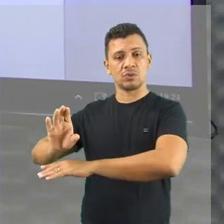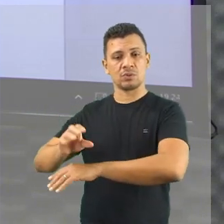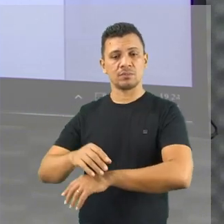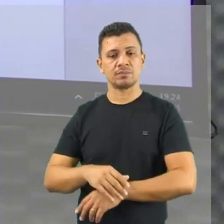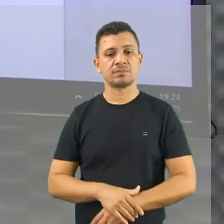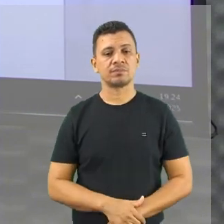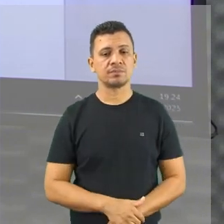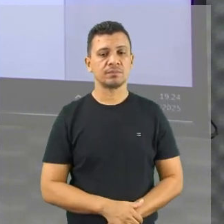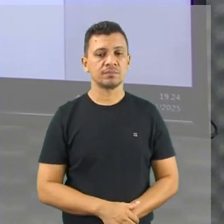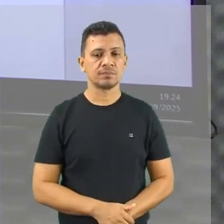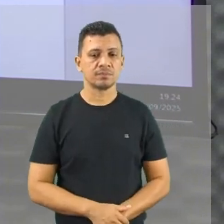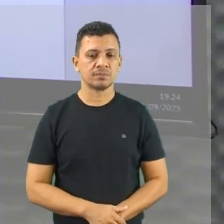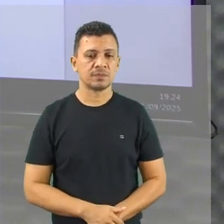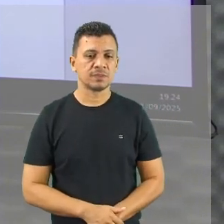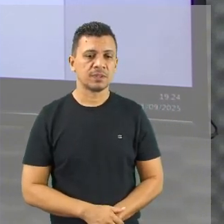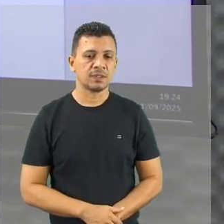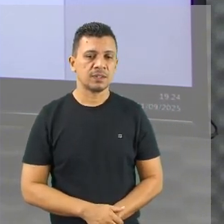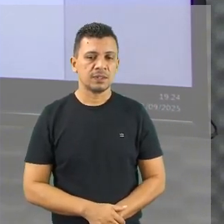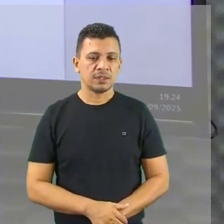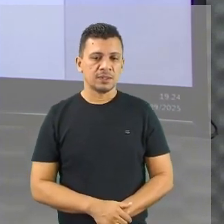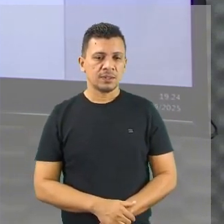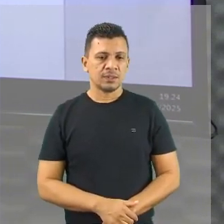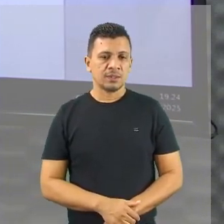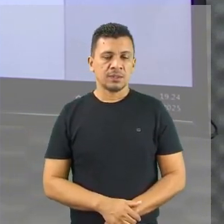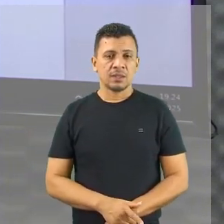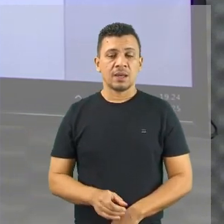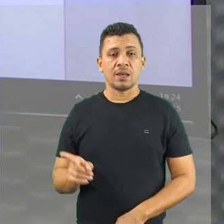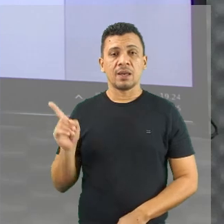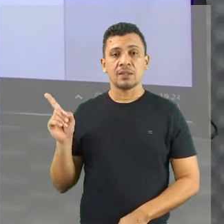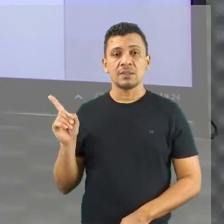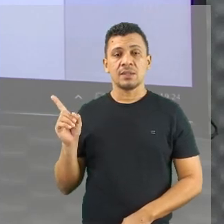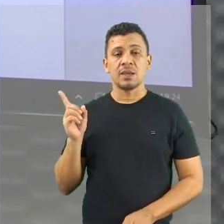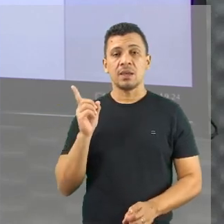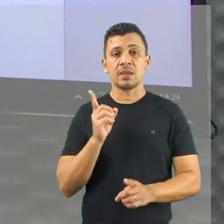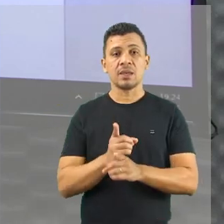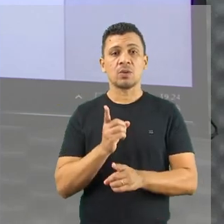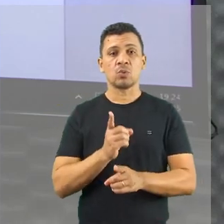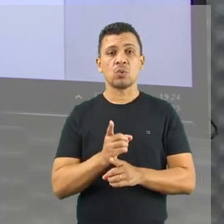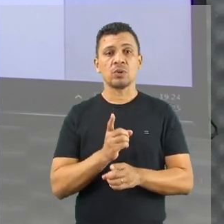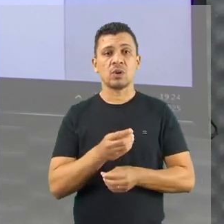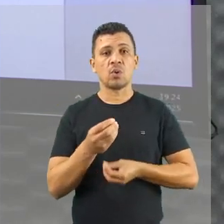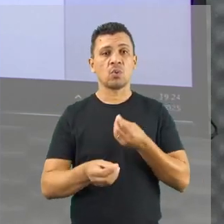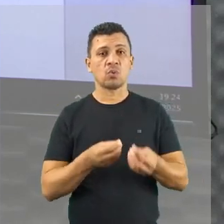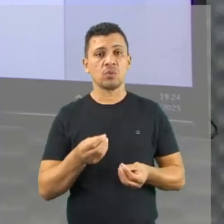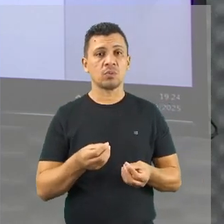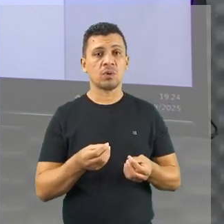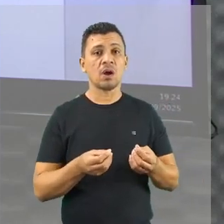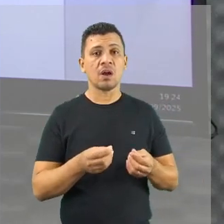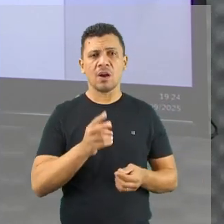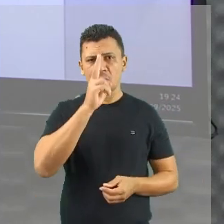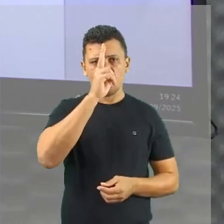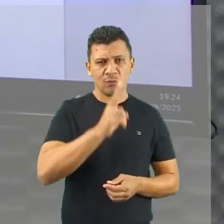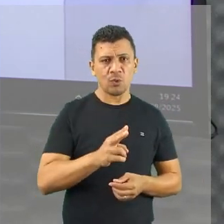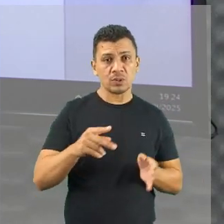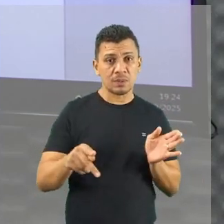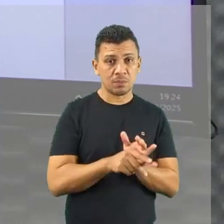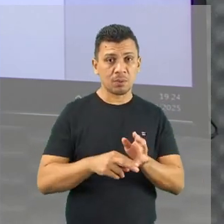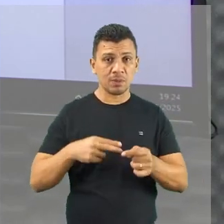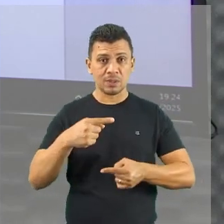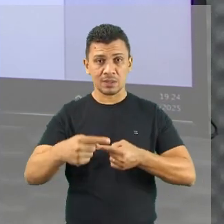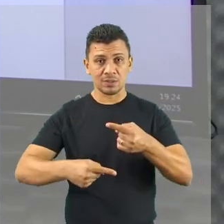Dividir pelo valor da corrente. Então é assim que a gente determina a resistência de um resistor. Mas deixa eu te falar uma aplicabilidade